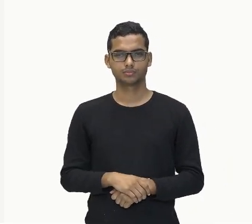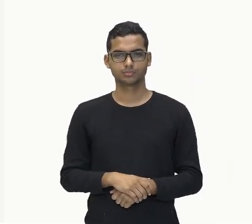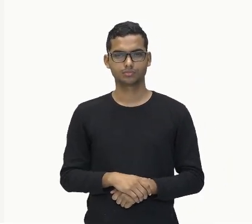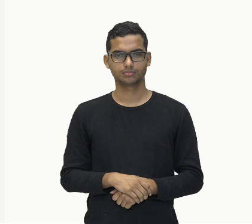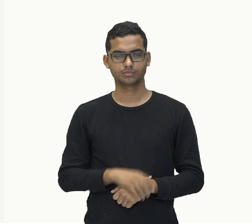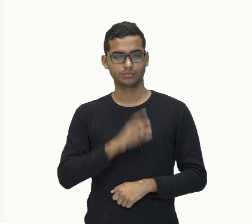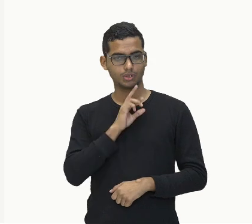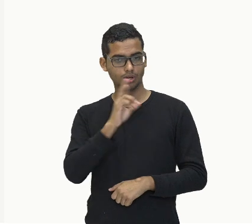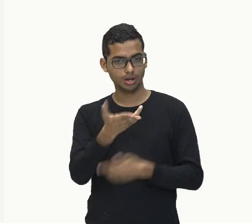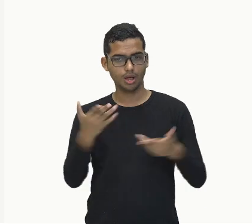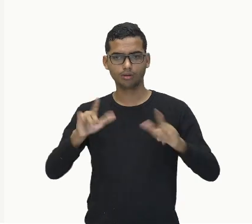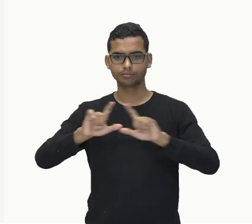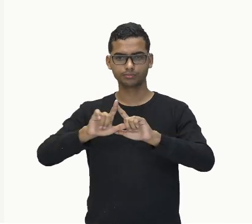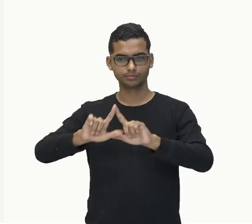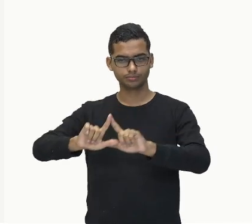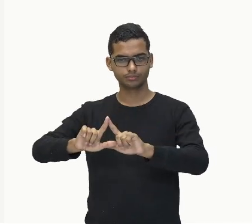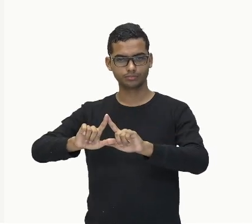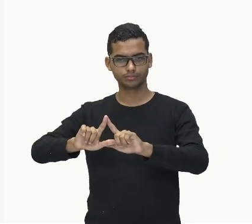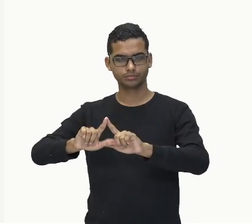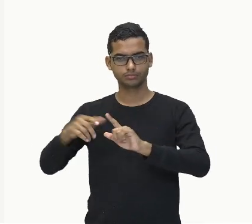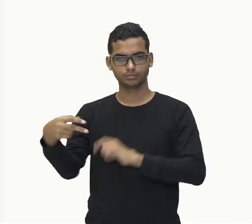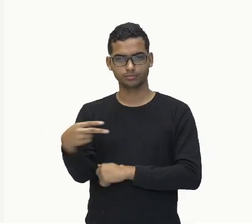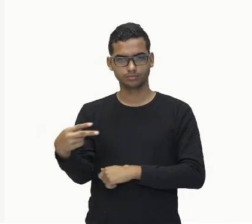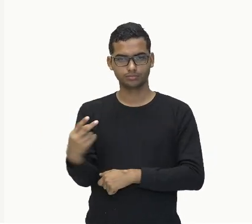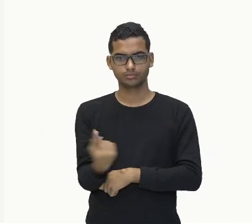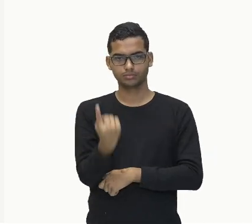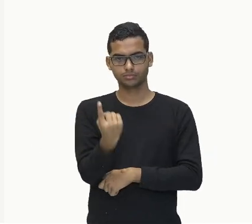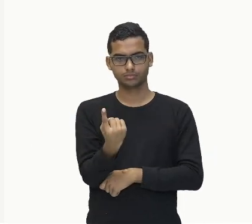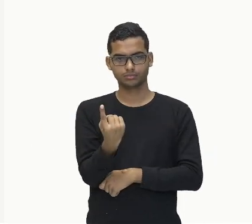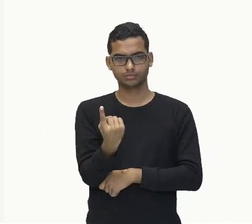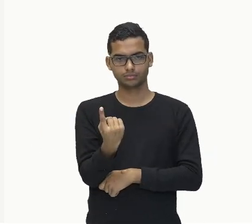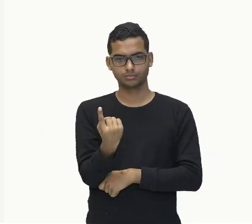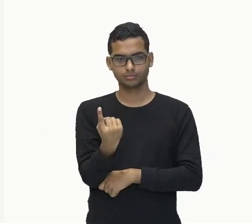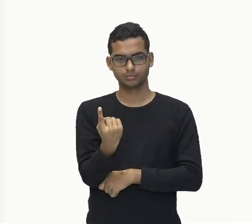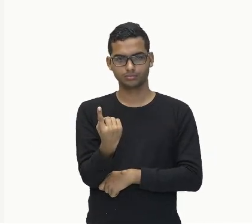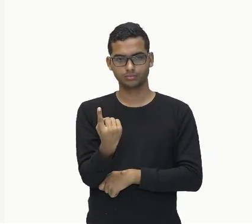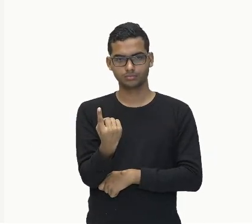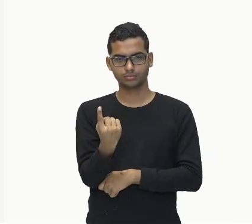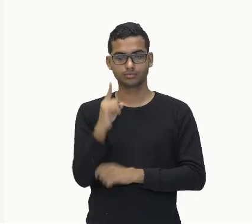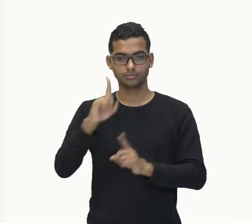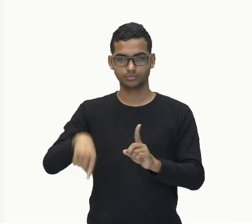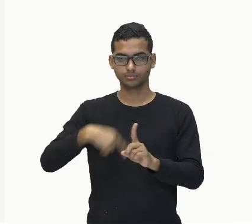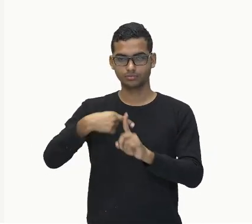Então, resolvendo, a gente vai ter que delta é igual a menos 1 ao quadrado é 1.